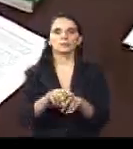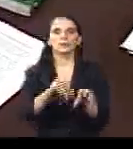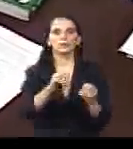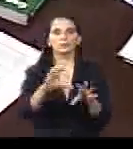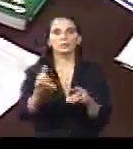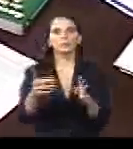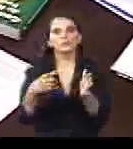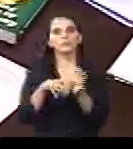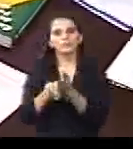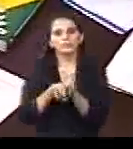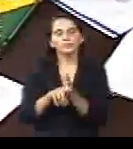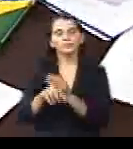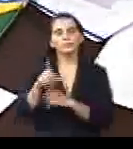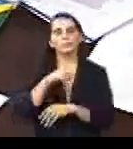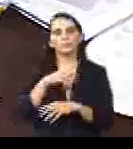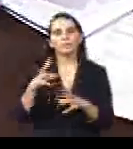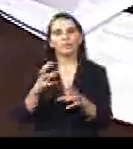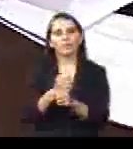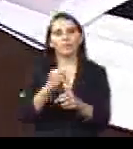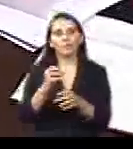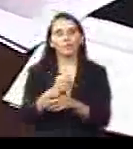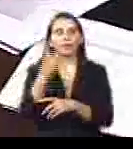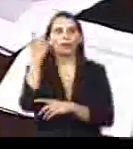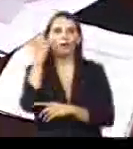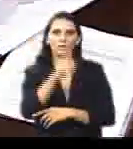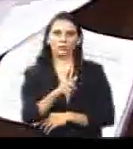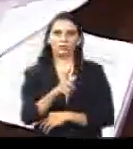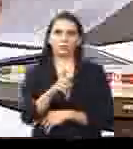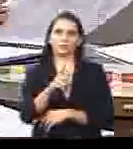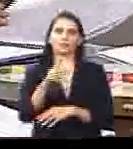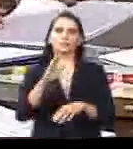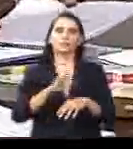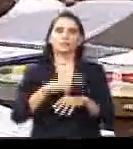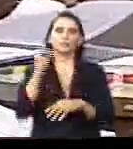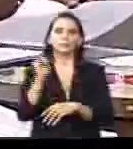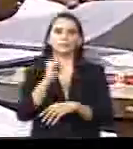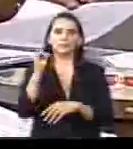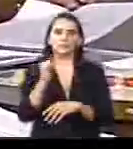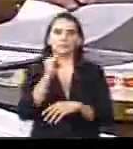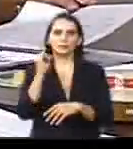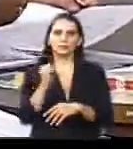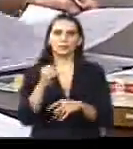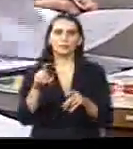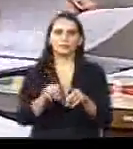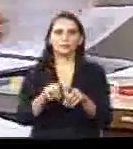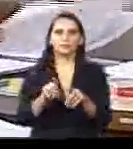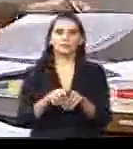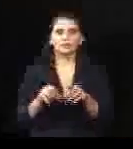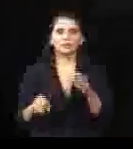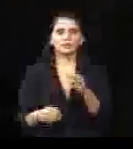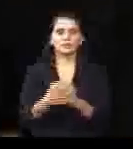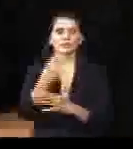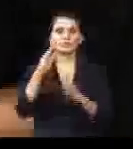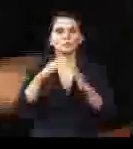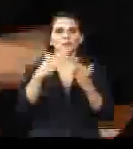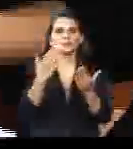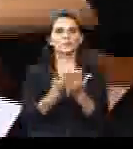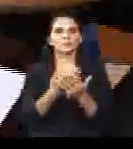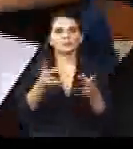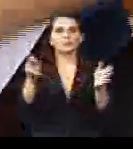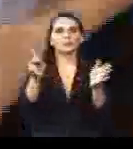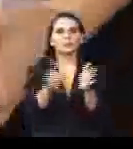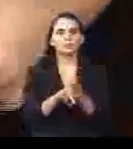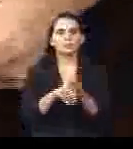As ações do grupo de pesquisa já contabilizam muitas conquistas. Um dos marcos é a mobilização para a implantação de